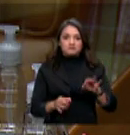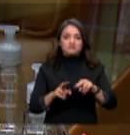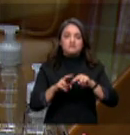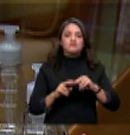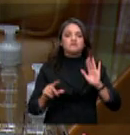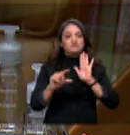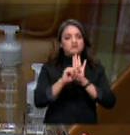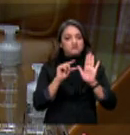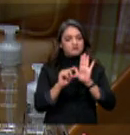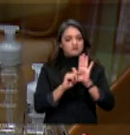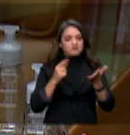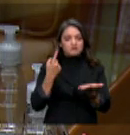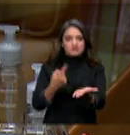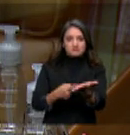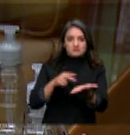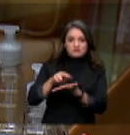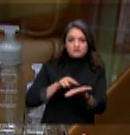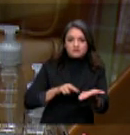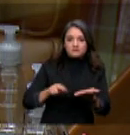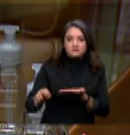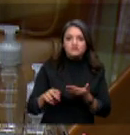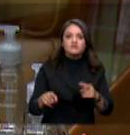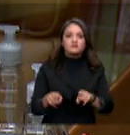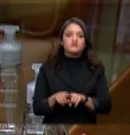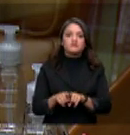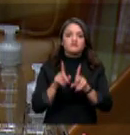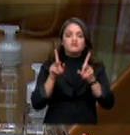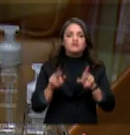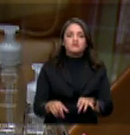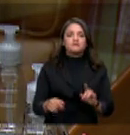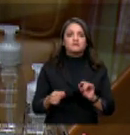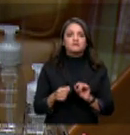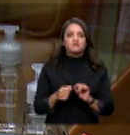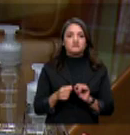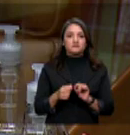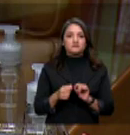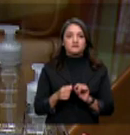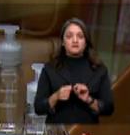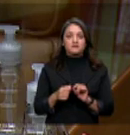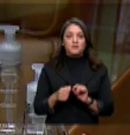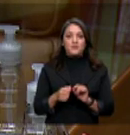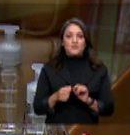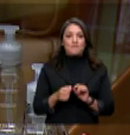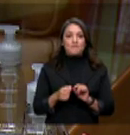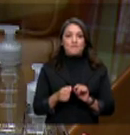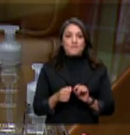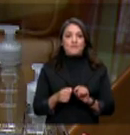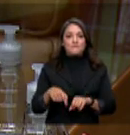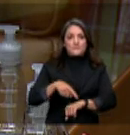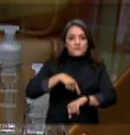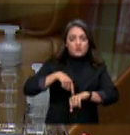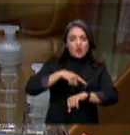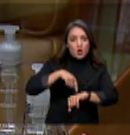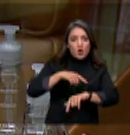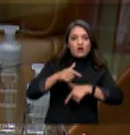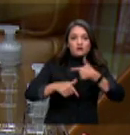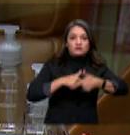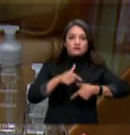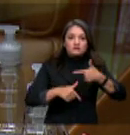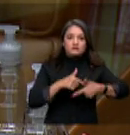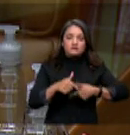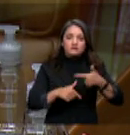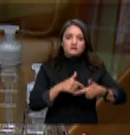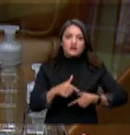da convenção e tratando, como foi especificamente aqui afirmado, da jornada de trabalho e de sua